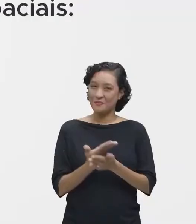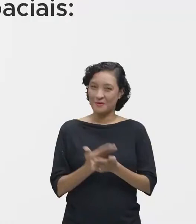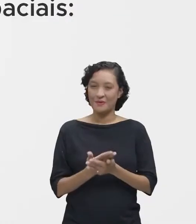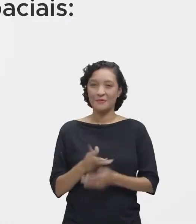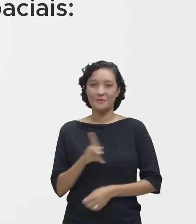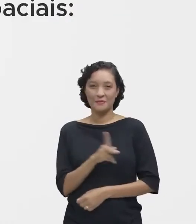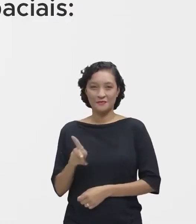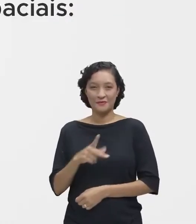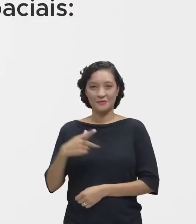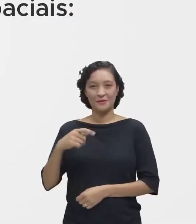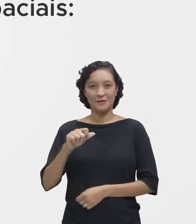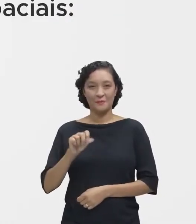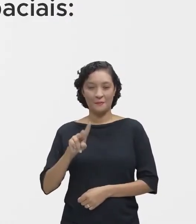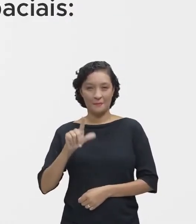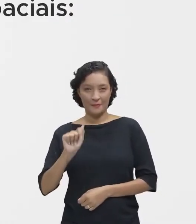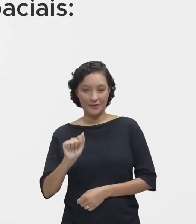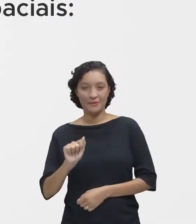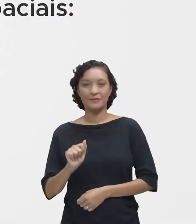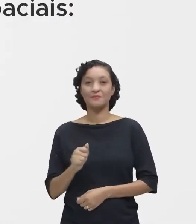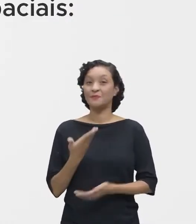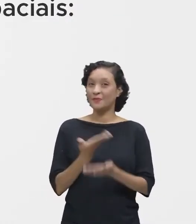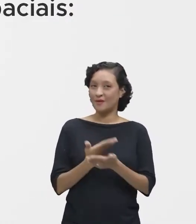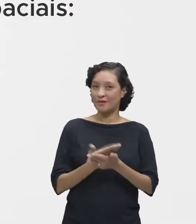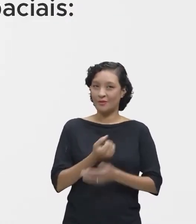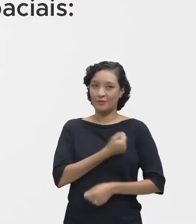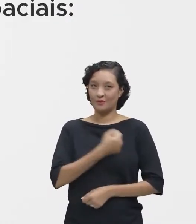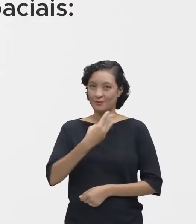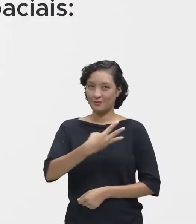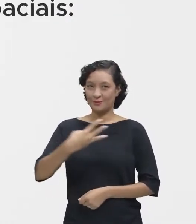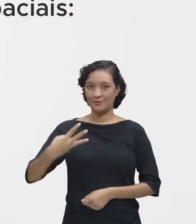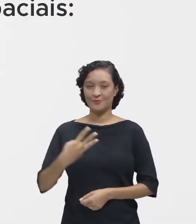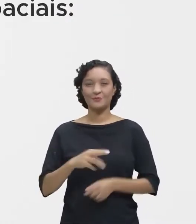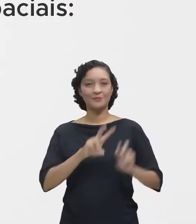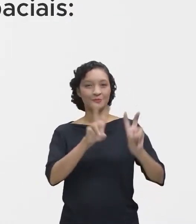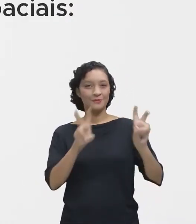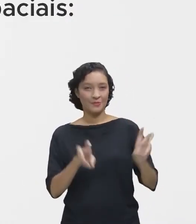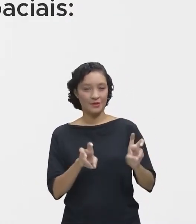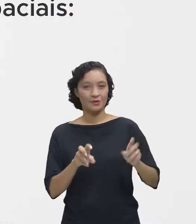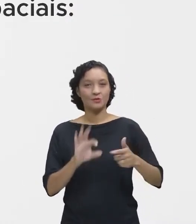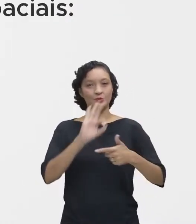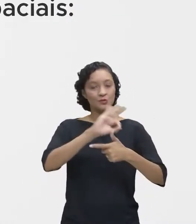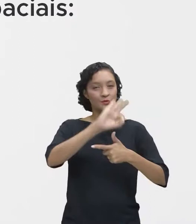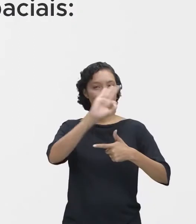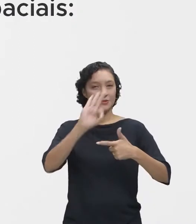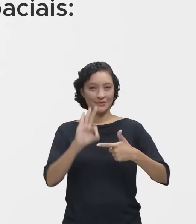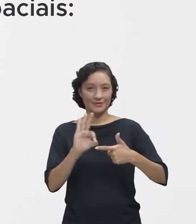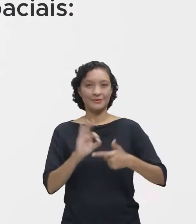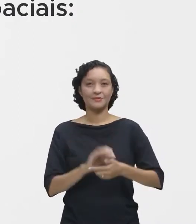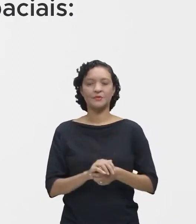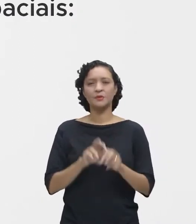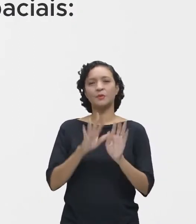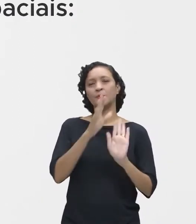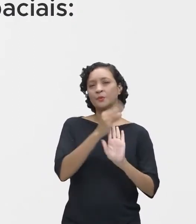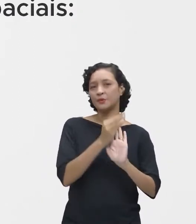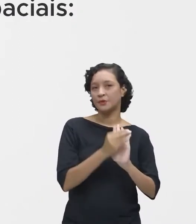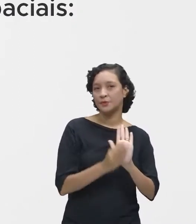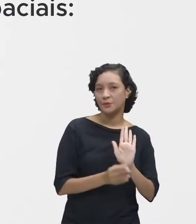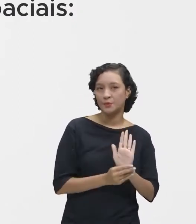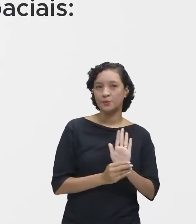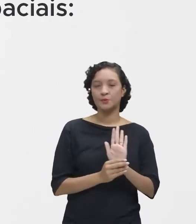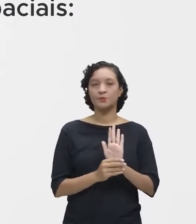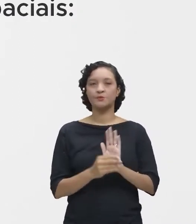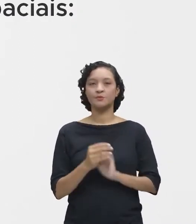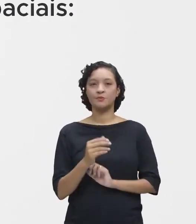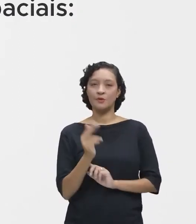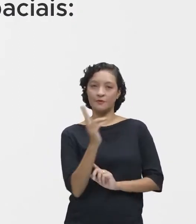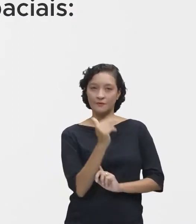assunto. Aula 33. Eixo, geometria. Conteúdo, figuras